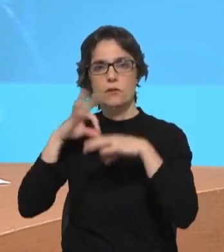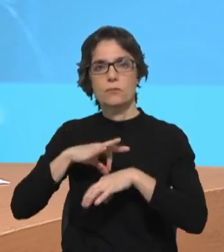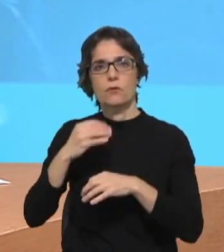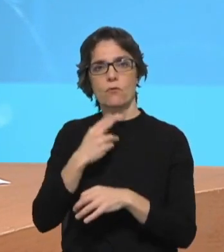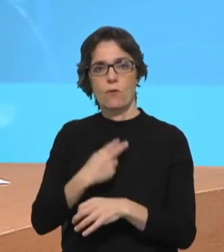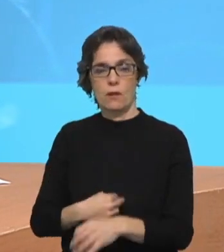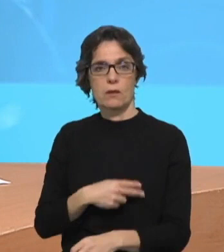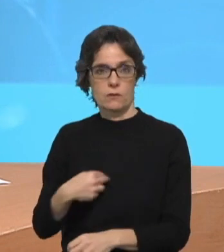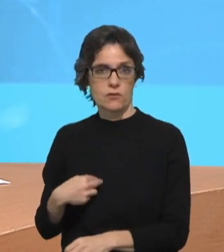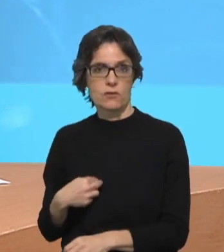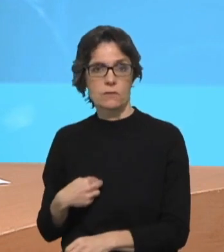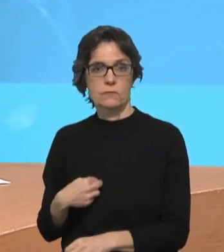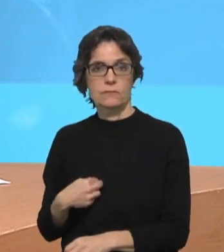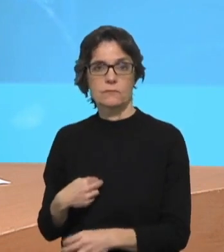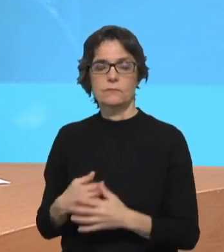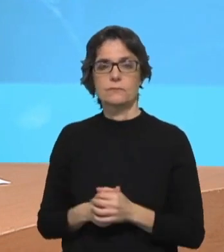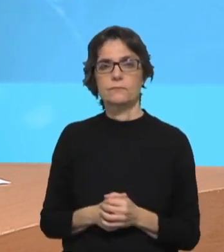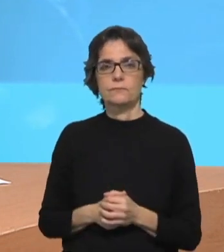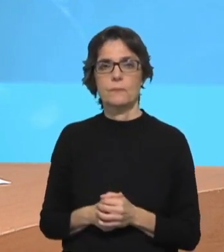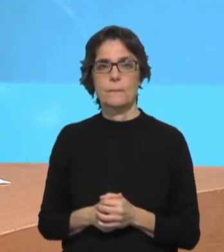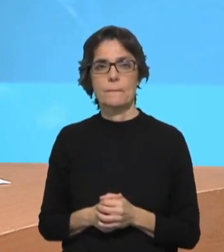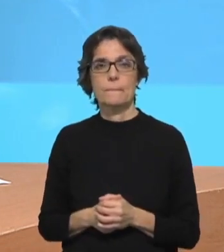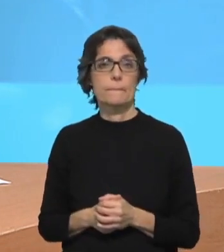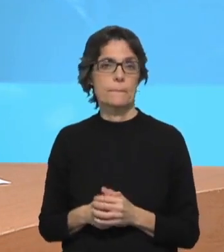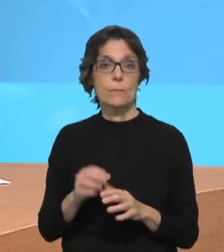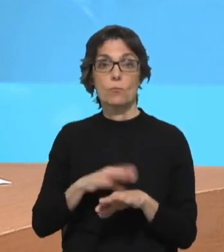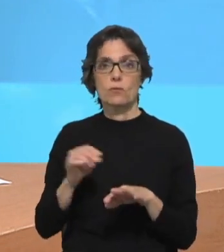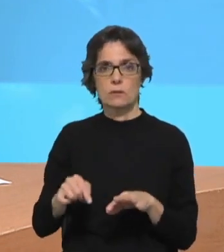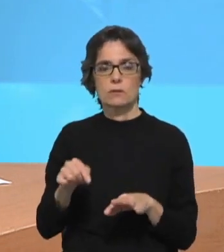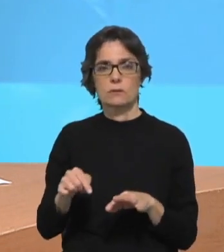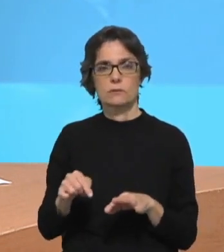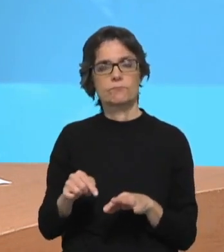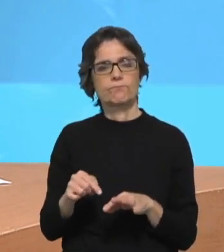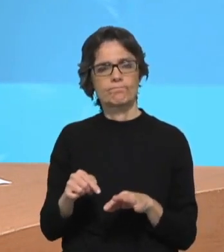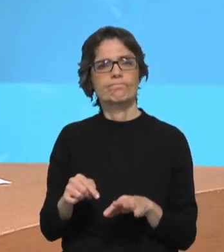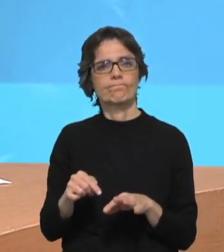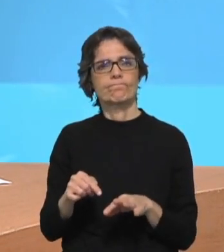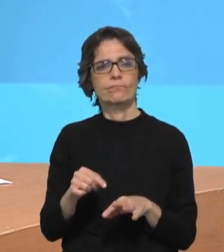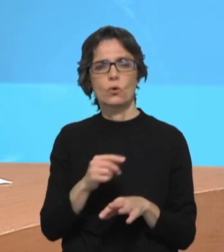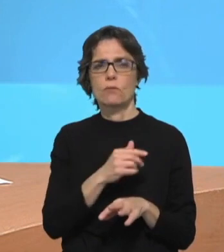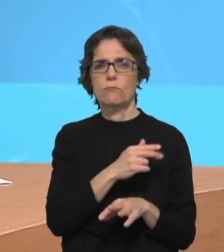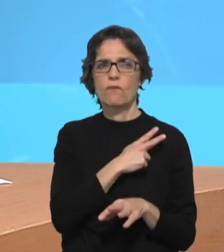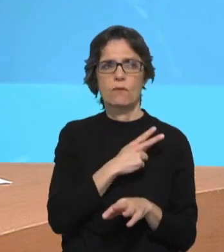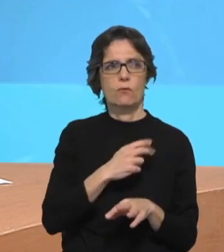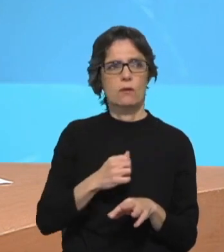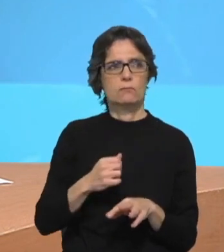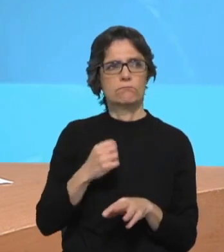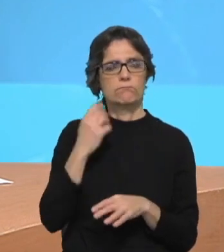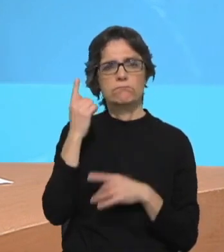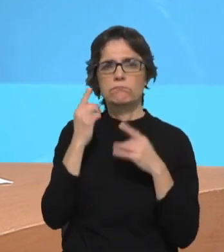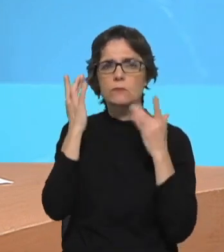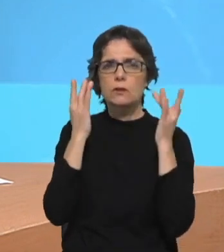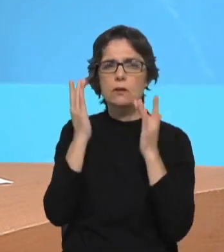cristã ao longo da história. Por isso, de alguma forma, este tem sido um lugar muito interessante para a Faculdade de Teologia, de encontrar no desporto